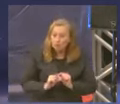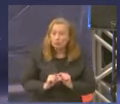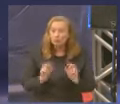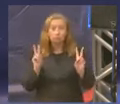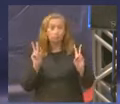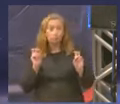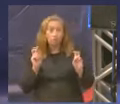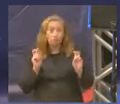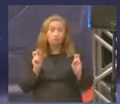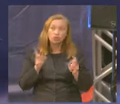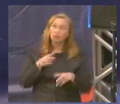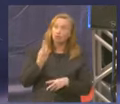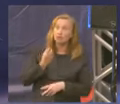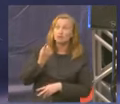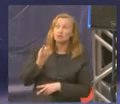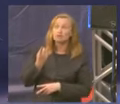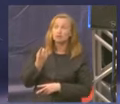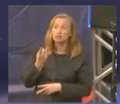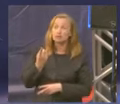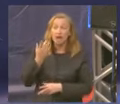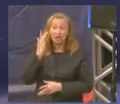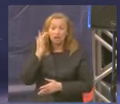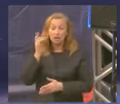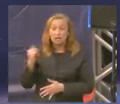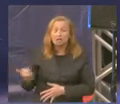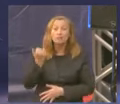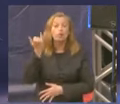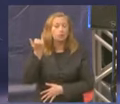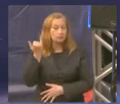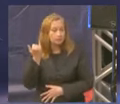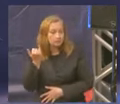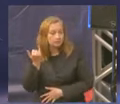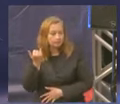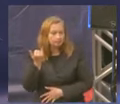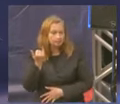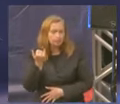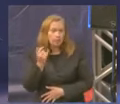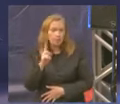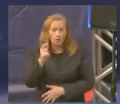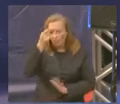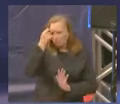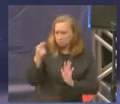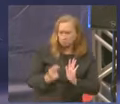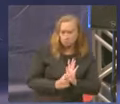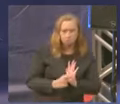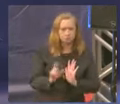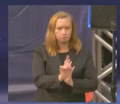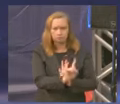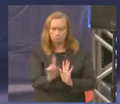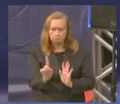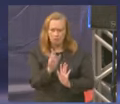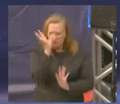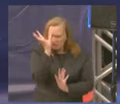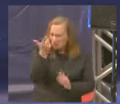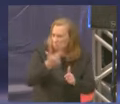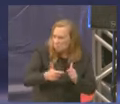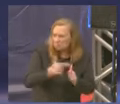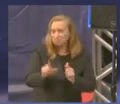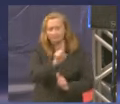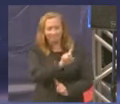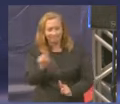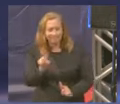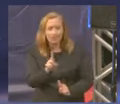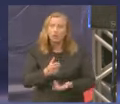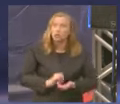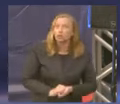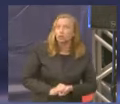que a gente considerar como prioritárias. Não vai ser a inteligência artificial que vai resolver esse problema, não